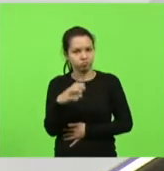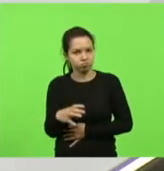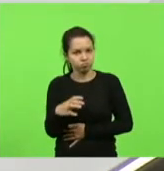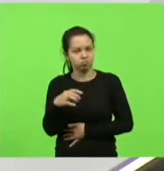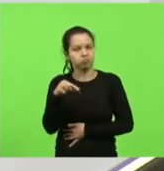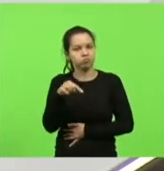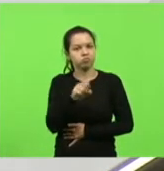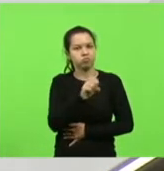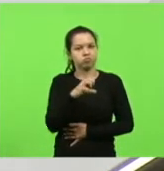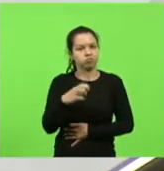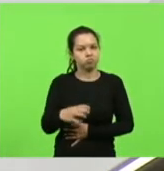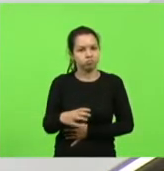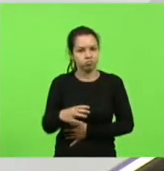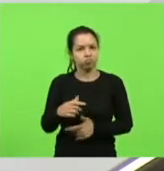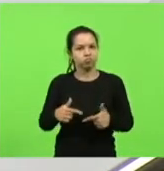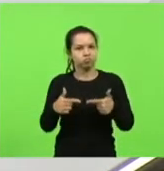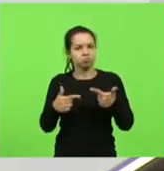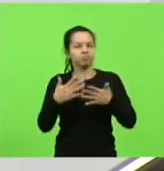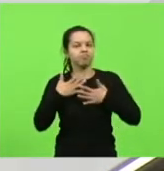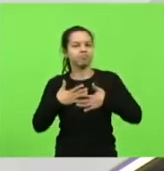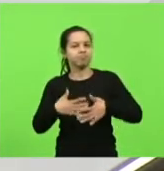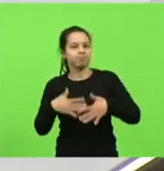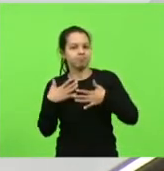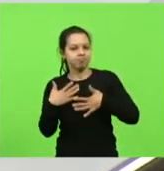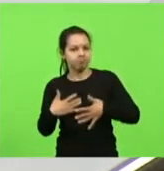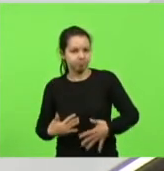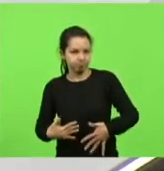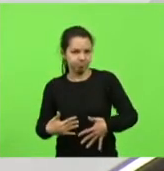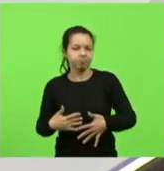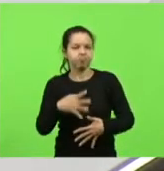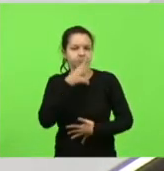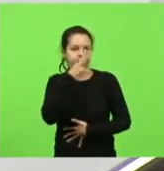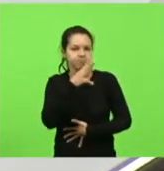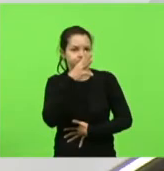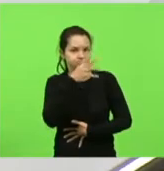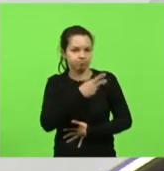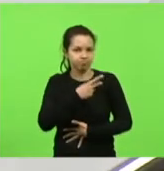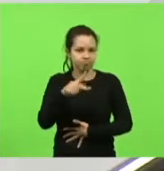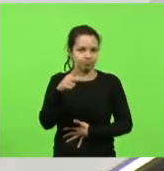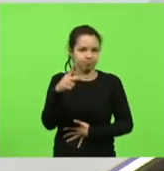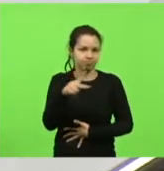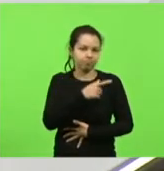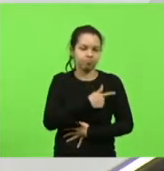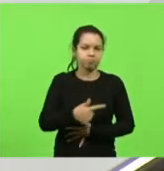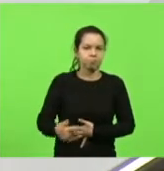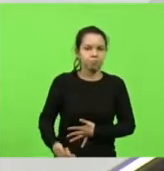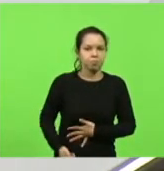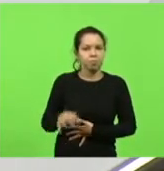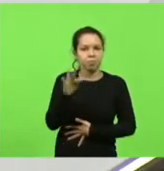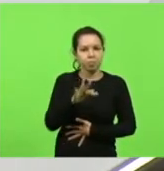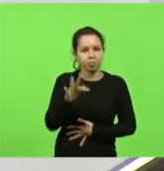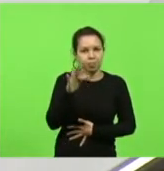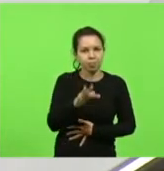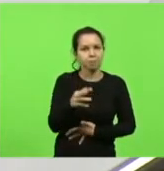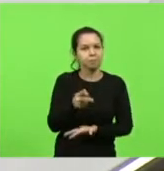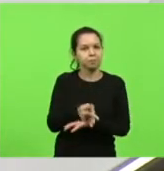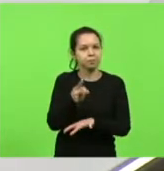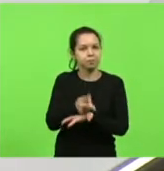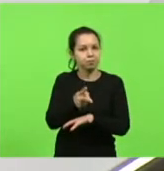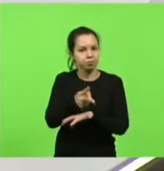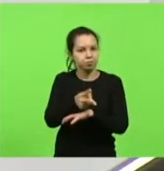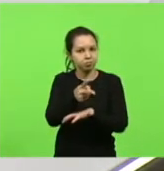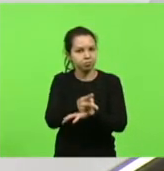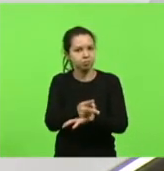passivo em relação aos abusos do governo federal, que sistematicamente coloca